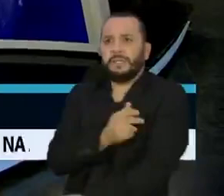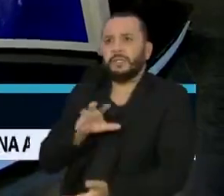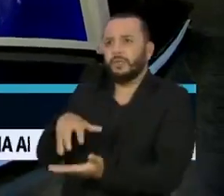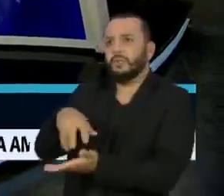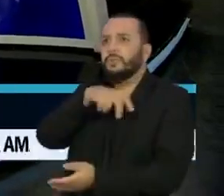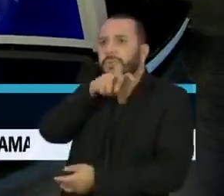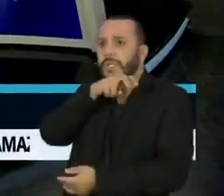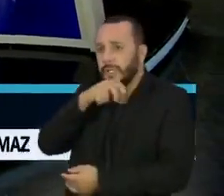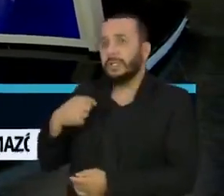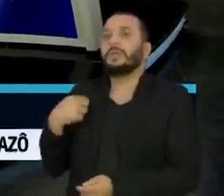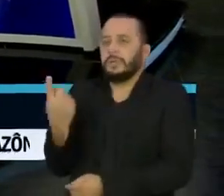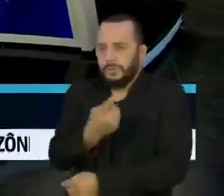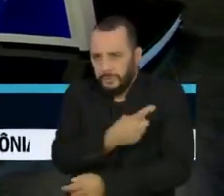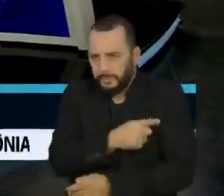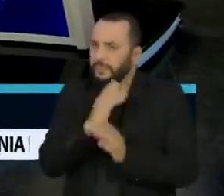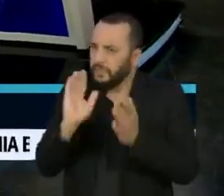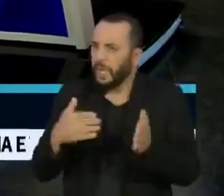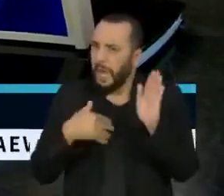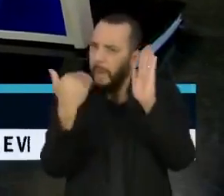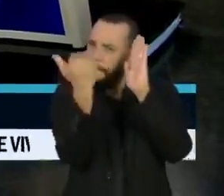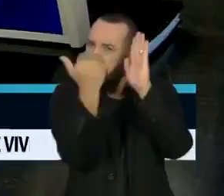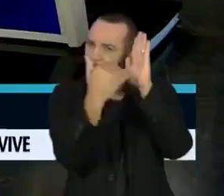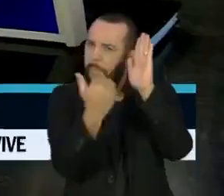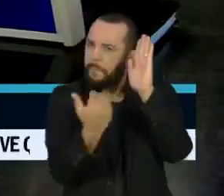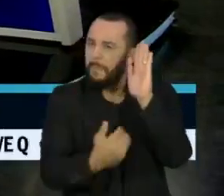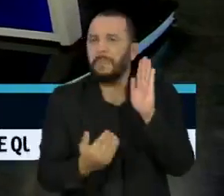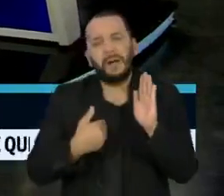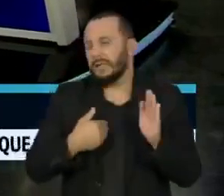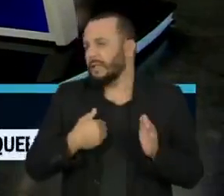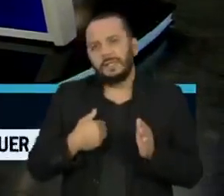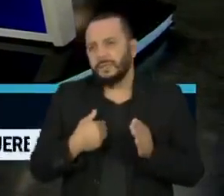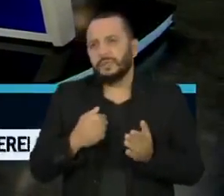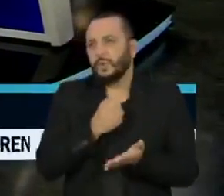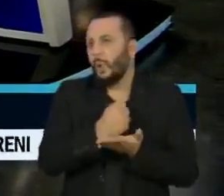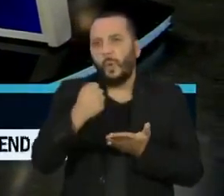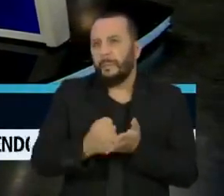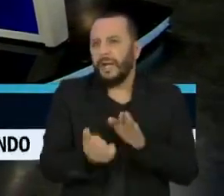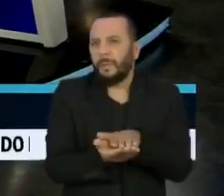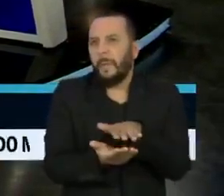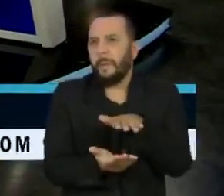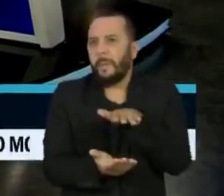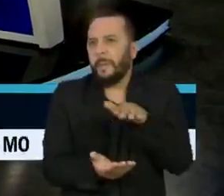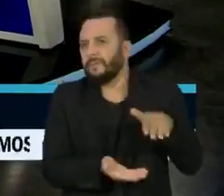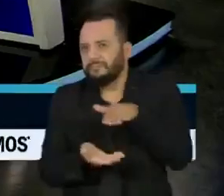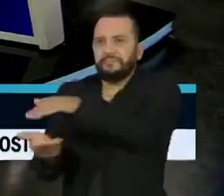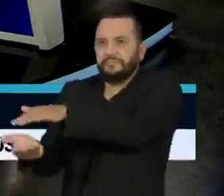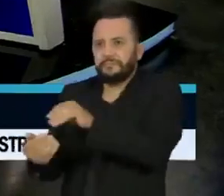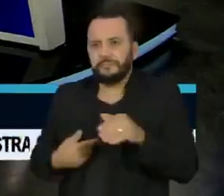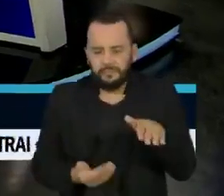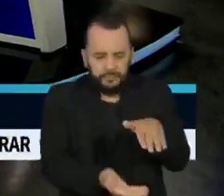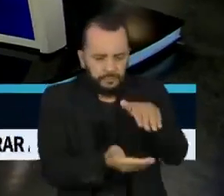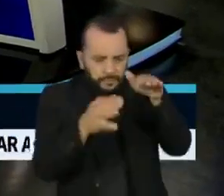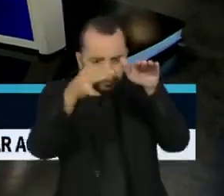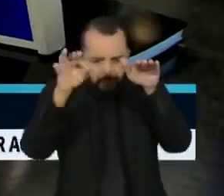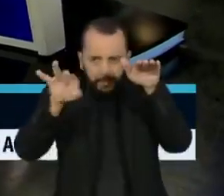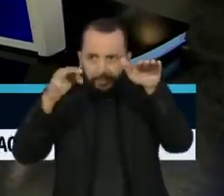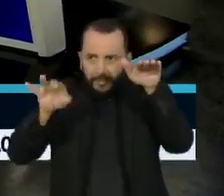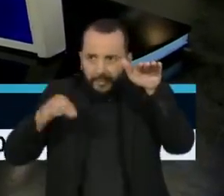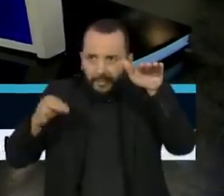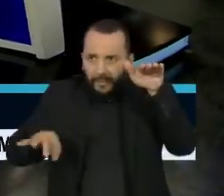lá submetemos uma grande quantidade de documentos e esperamos que as outras vacinas sejam olhadas também com o mesmo